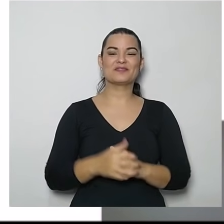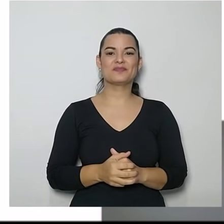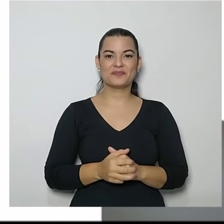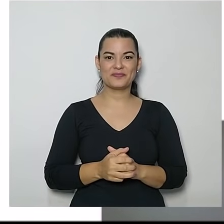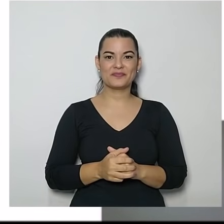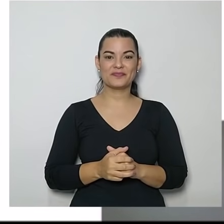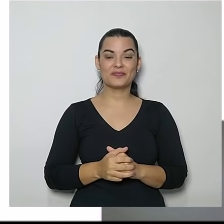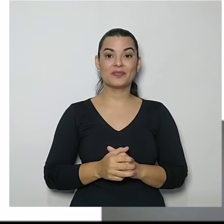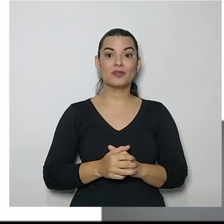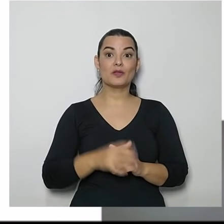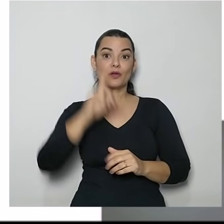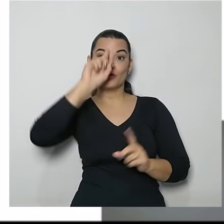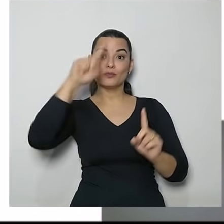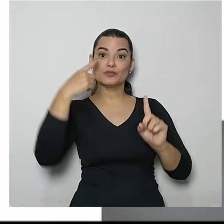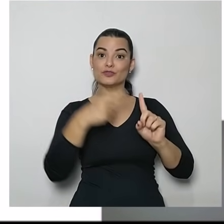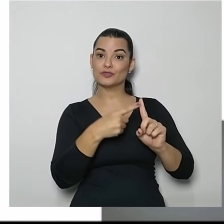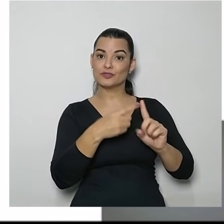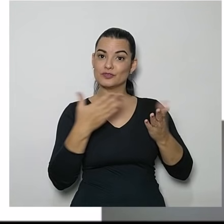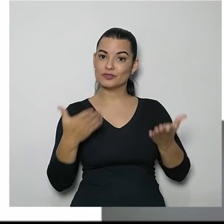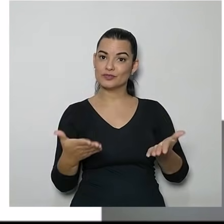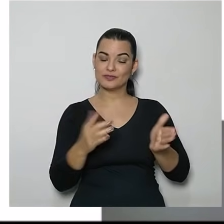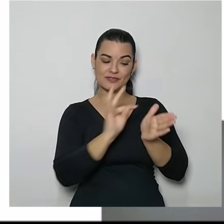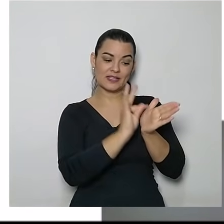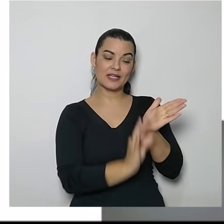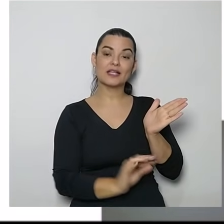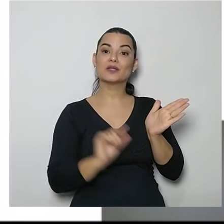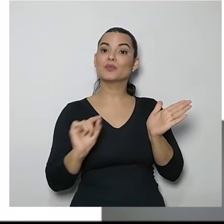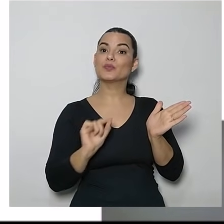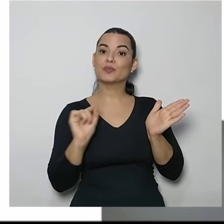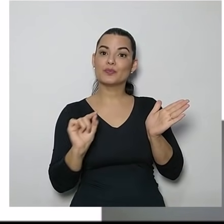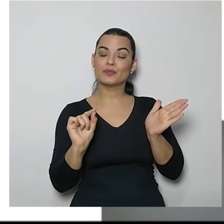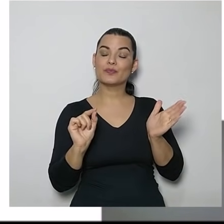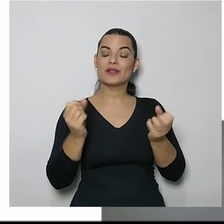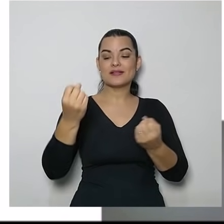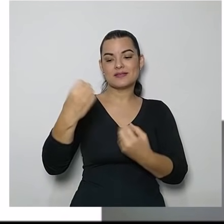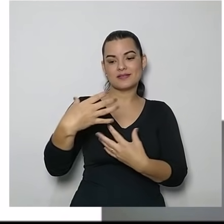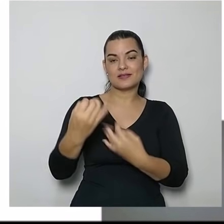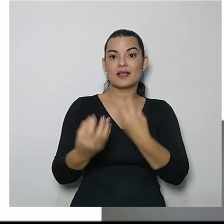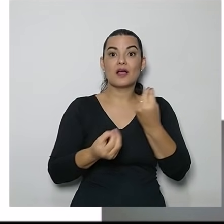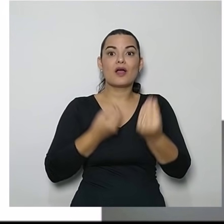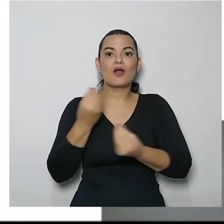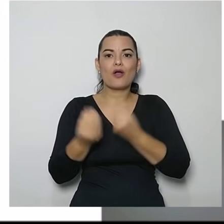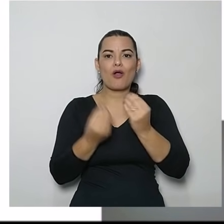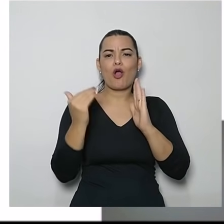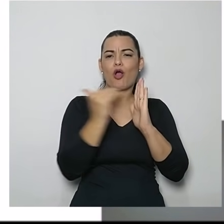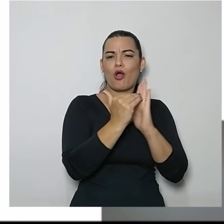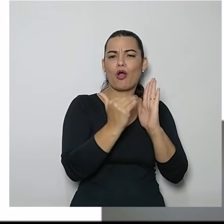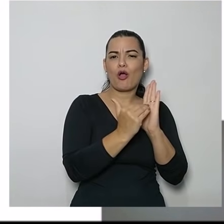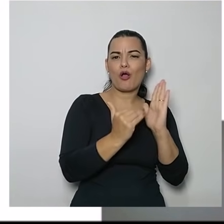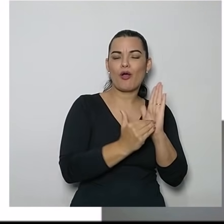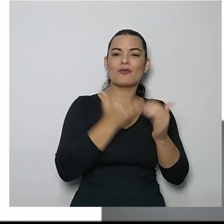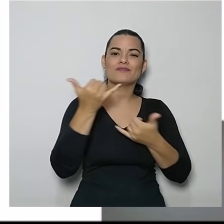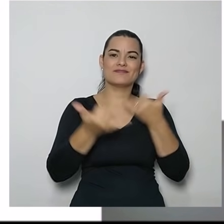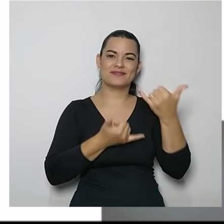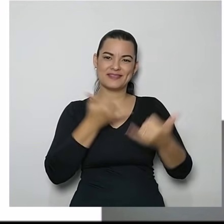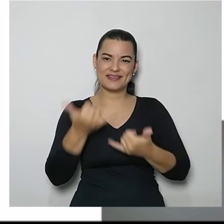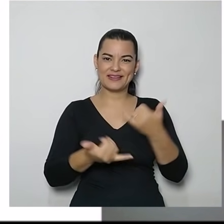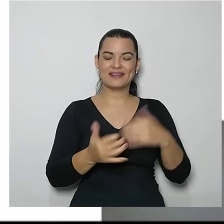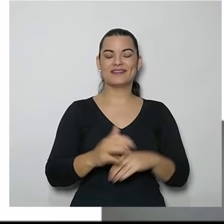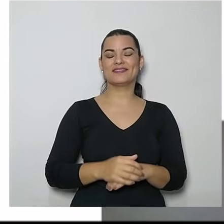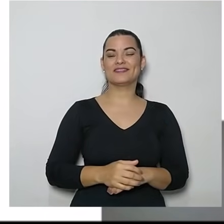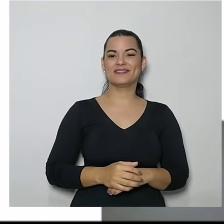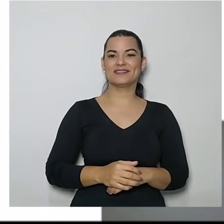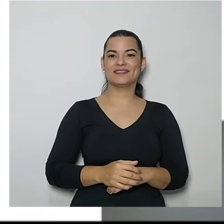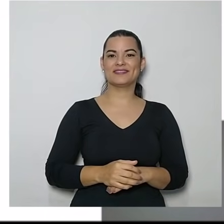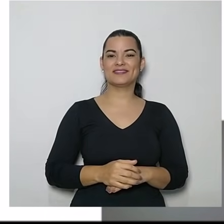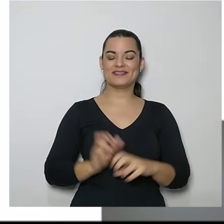A função deste texto, crianças, que nós lemos, é nos dar instruções de como brincar a brincadeira